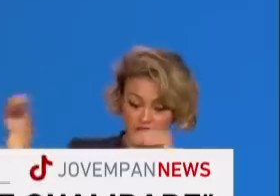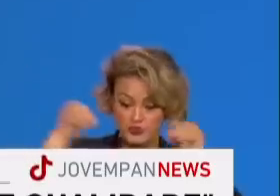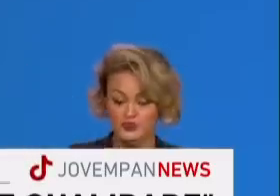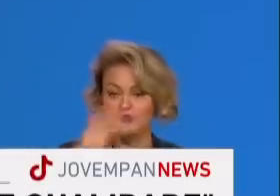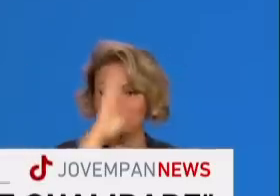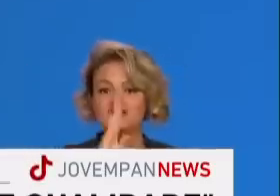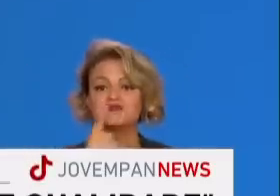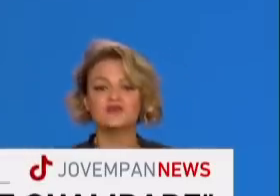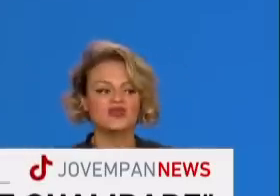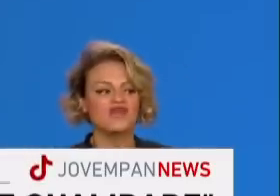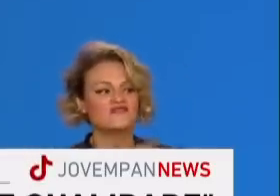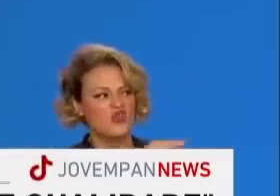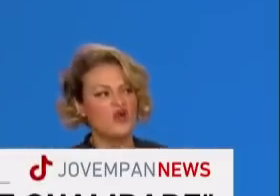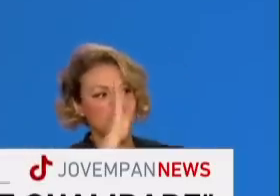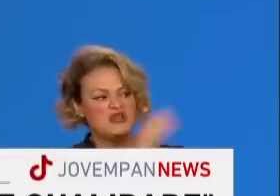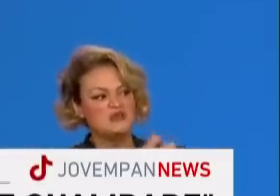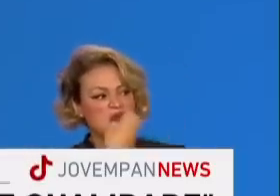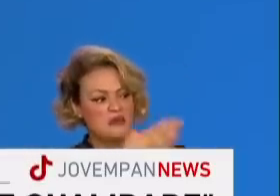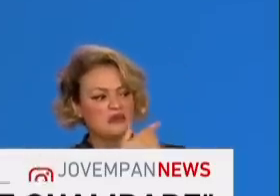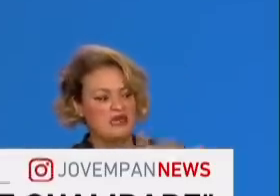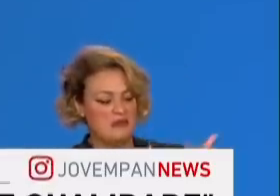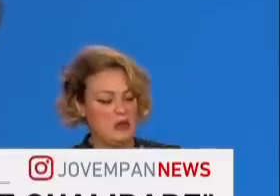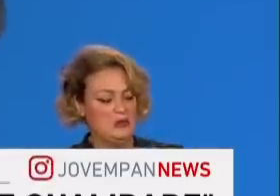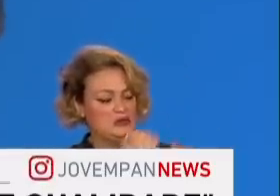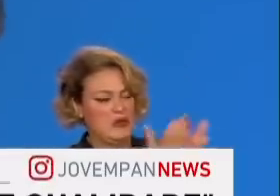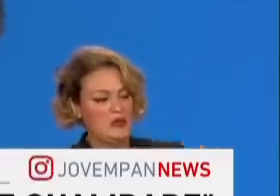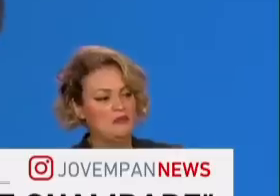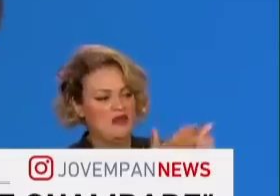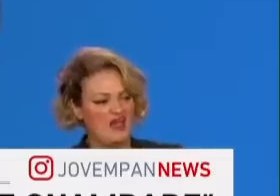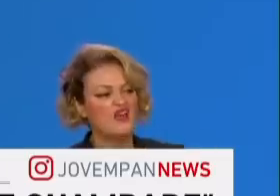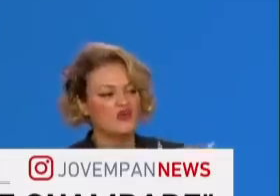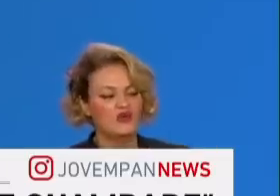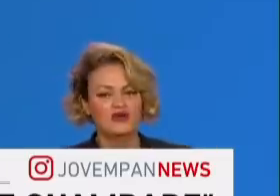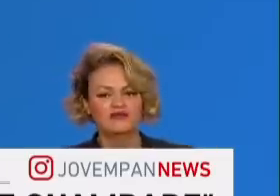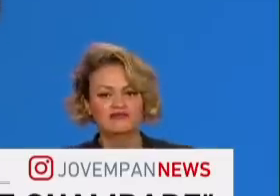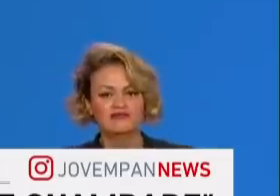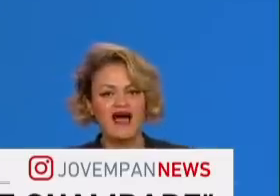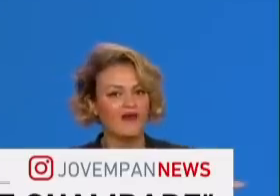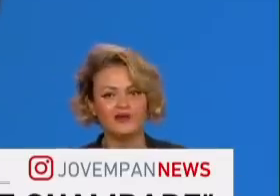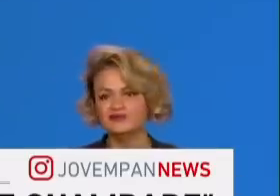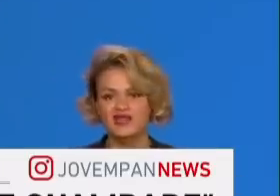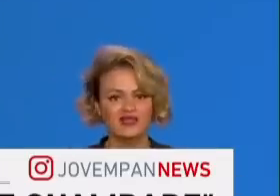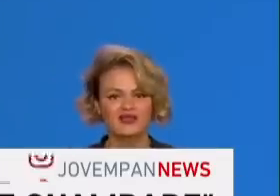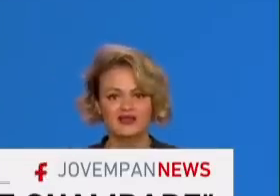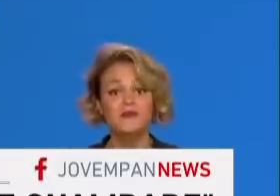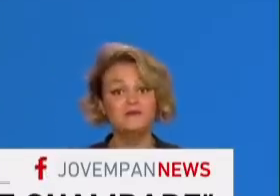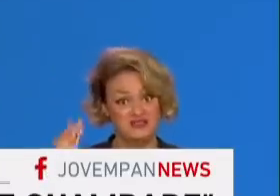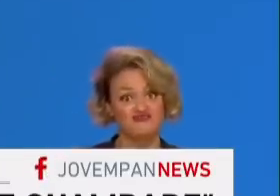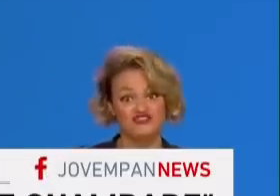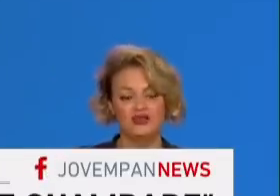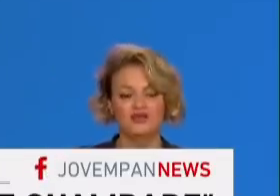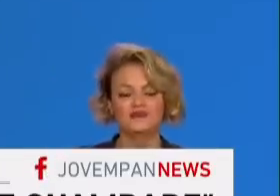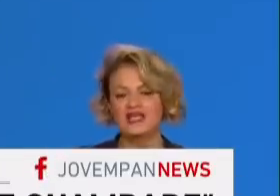da construção dos navios que nós estávamos fazendo em todos os estaleiros brasileiros. Acabou. Só para você ter ideia,